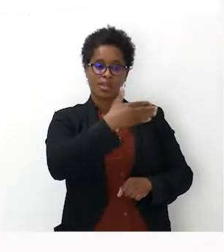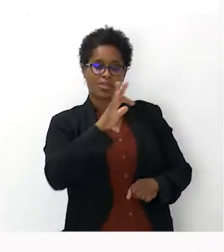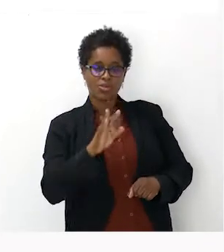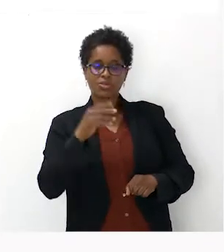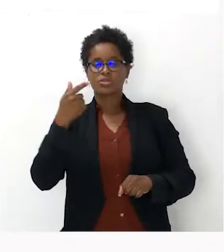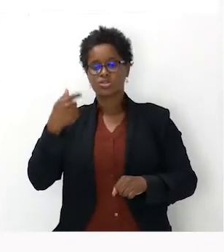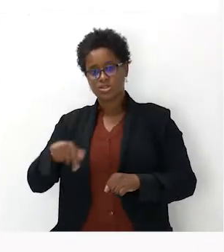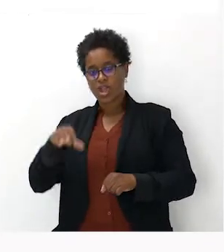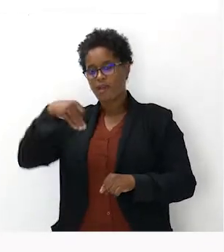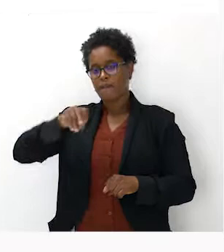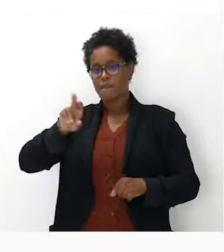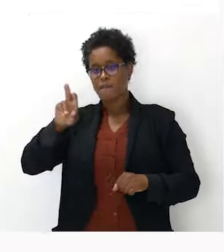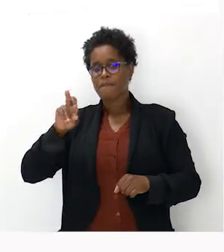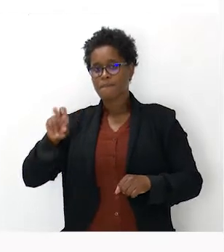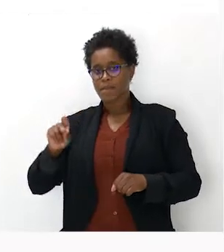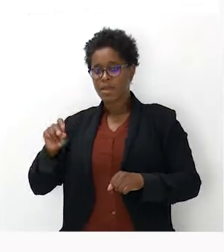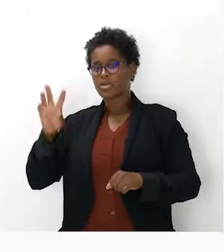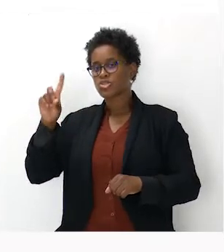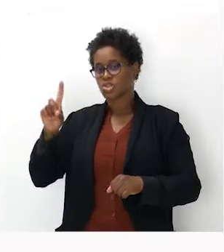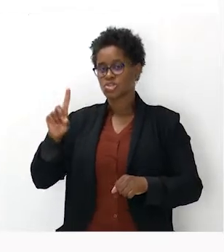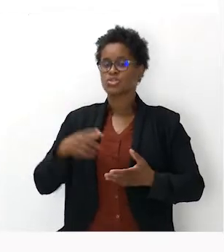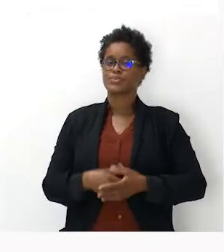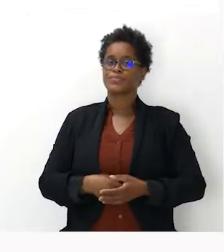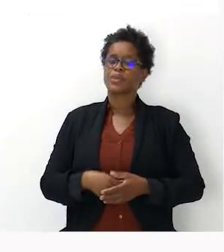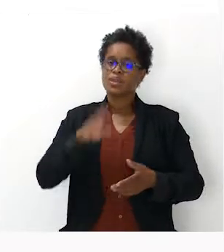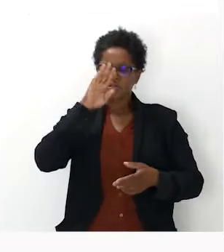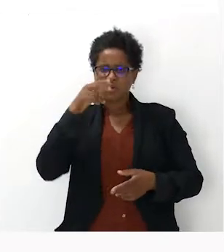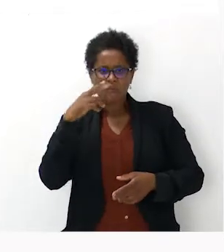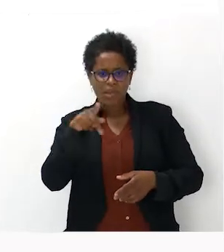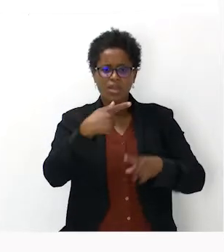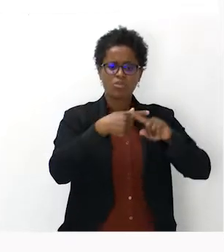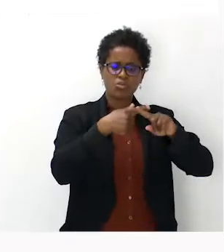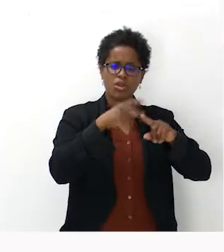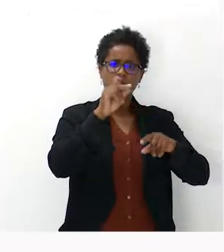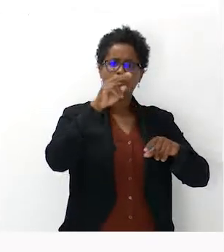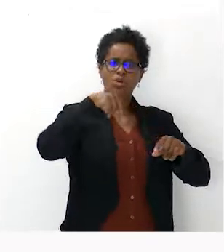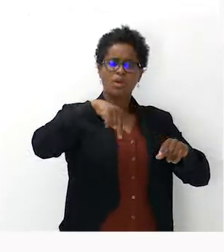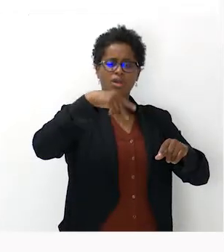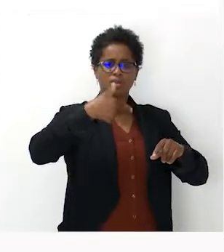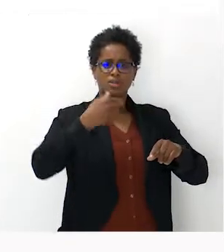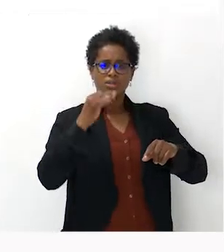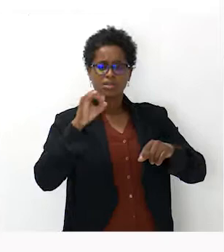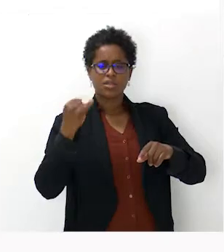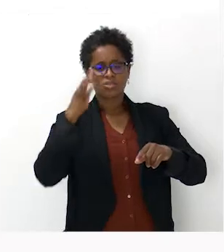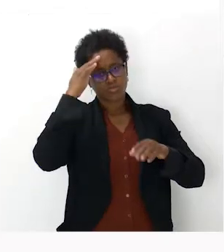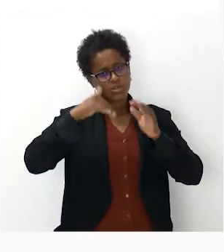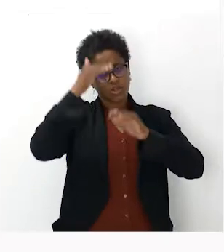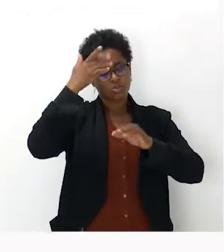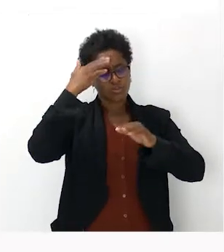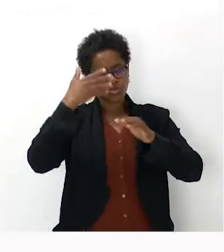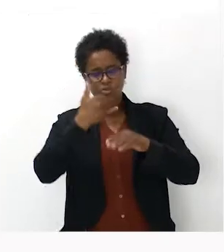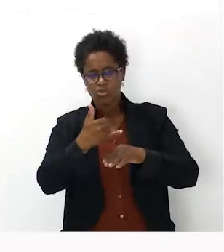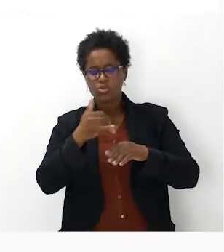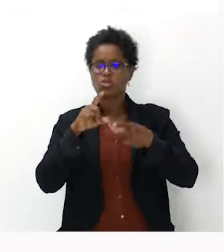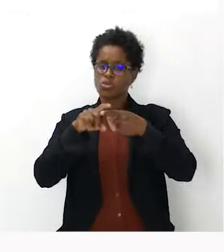14 está para 6. Se repararem, aqui nós multiplicamos o antecedente pelo número 2,